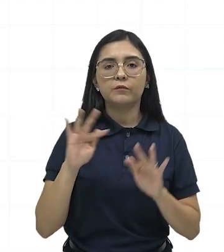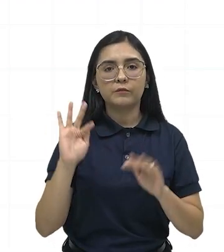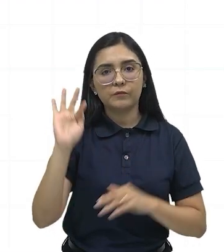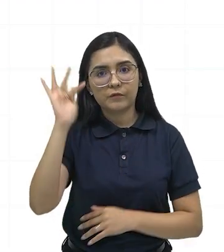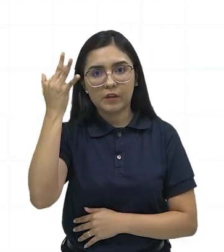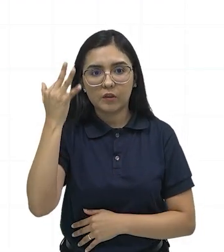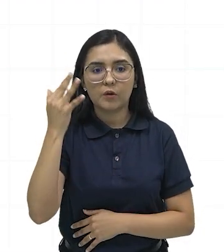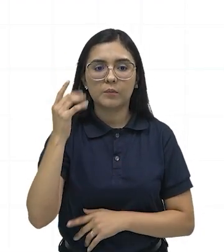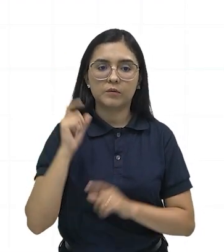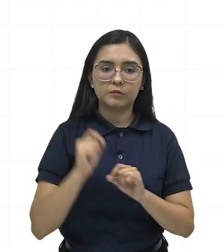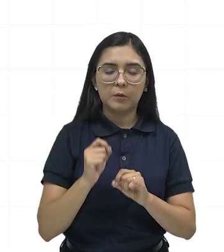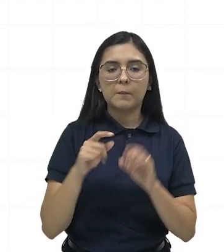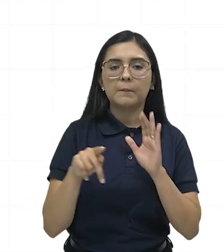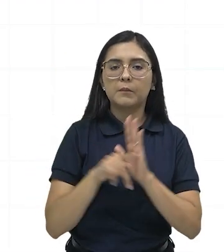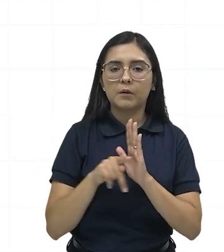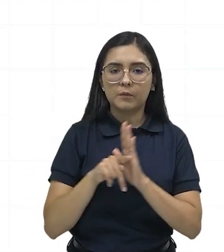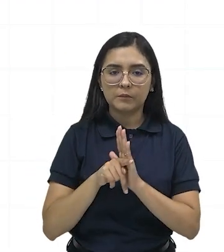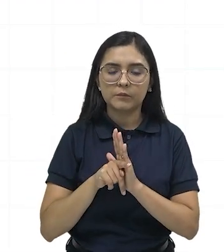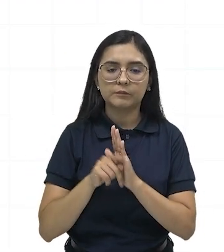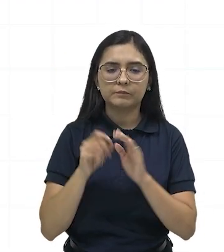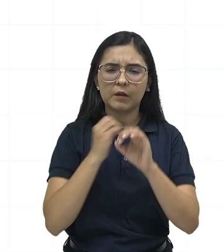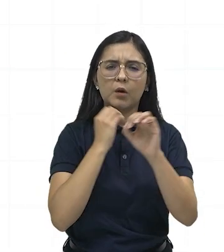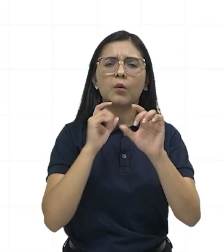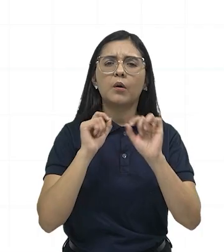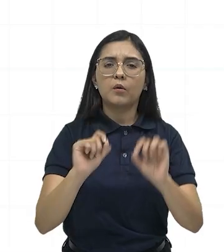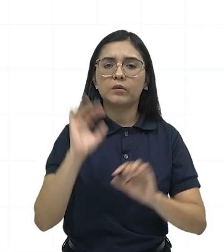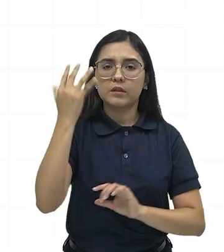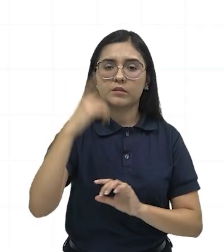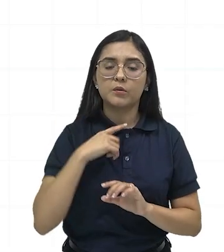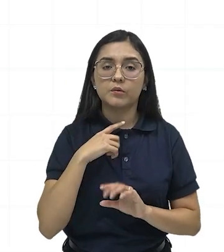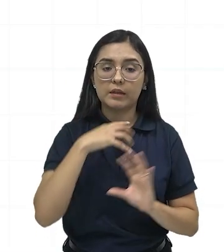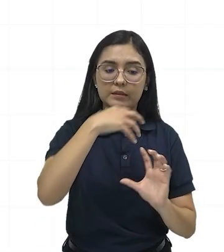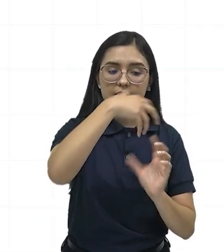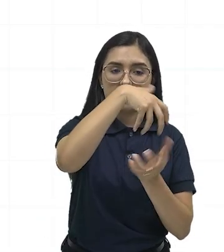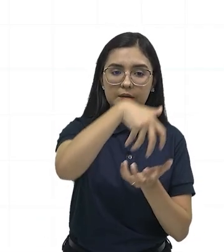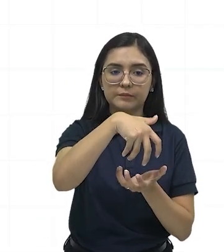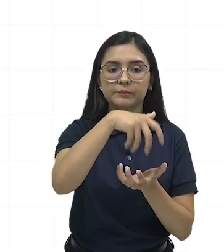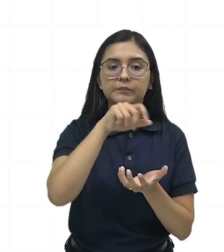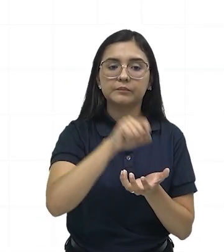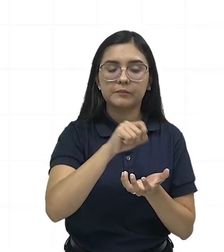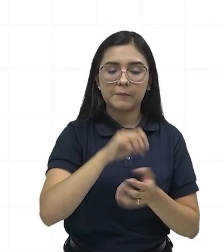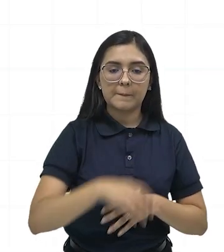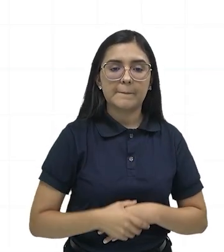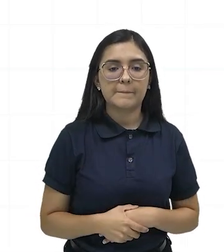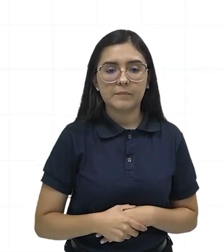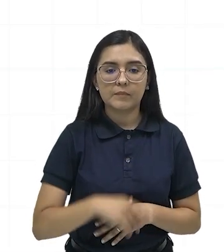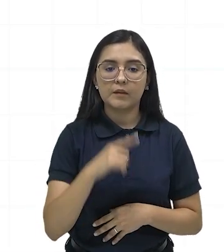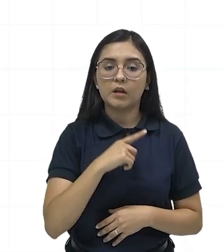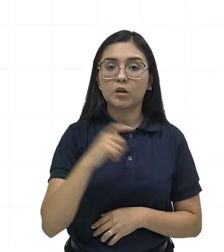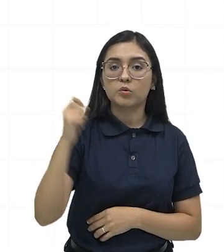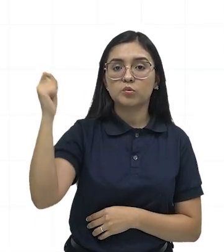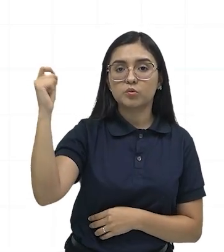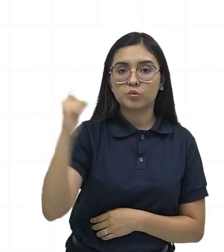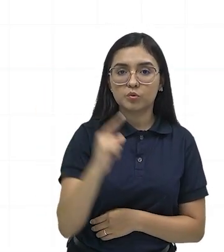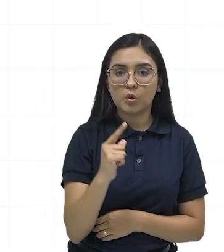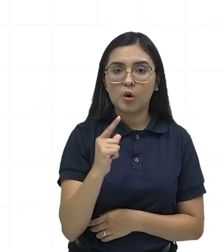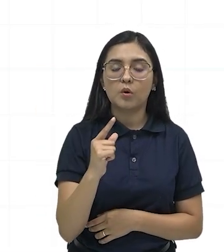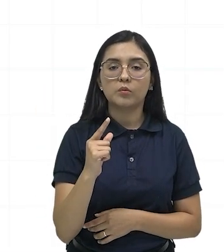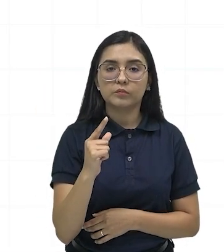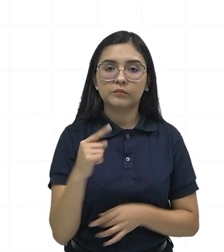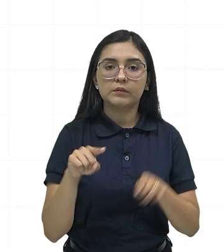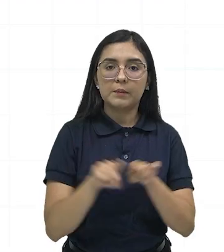fenômeno astronômico que acontece quando a Terra está posicionada entre o Sol e